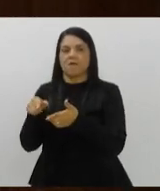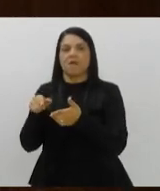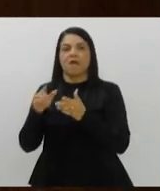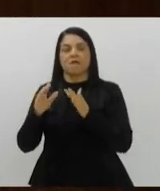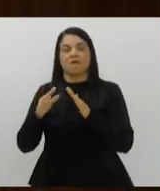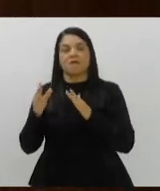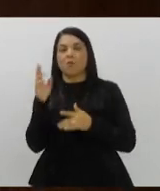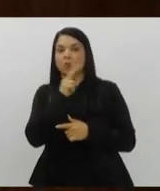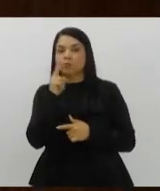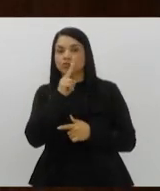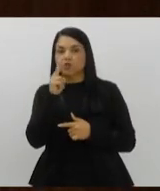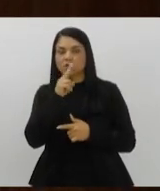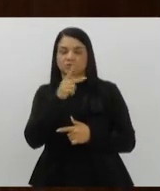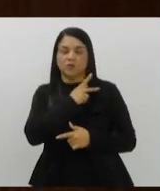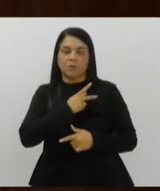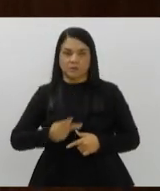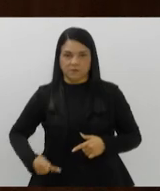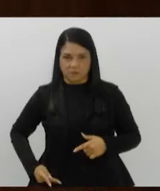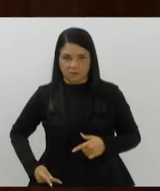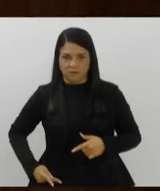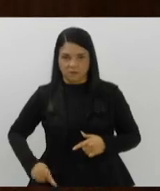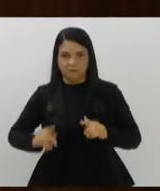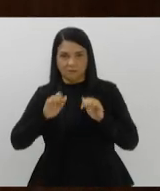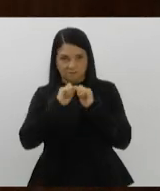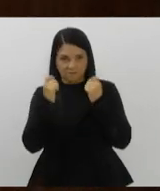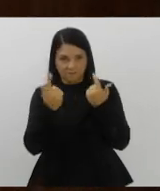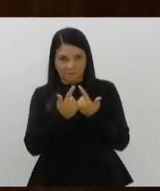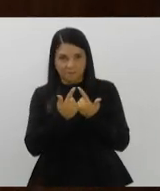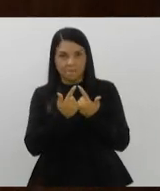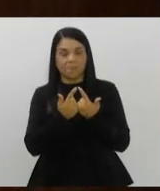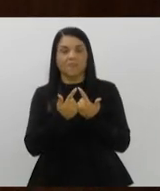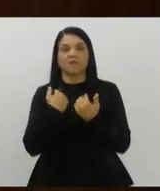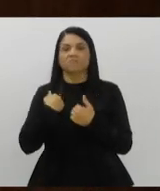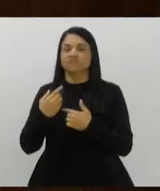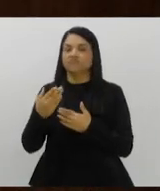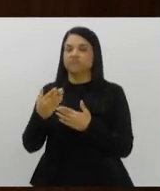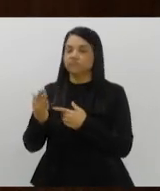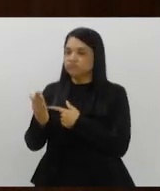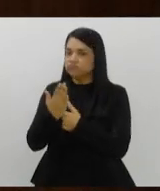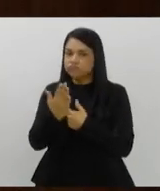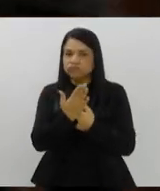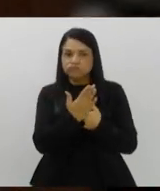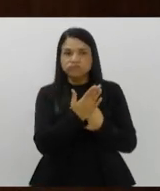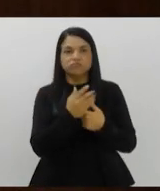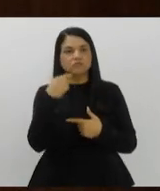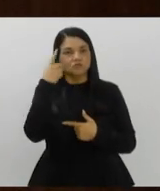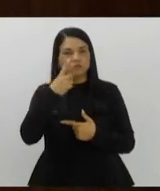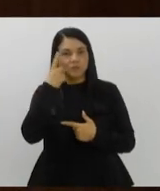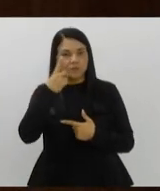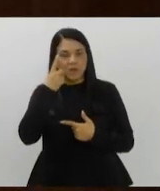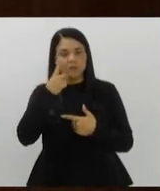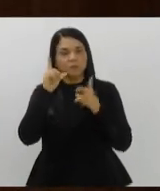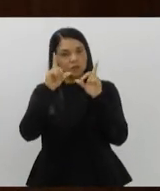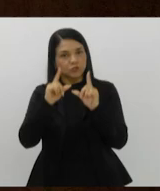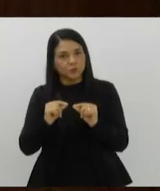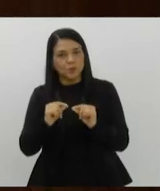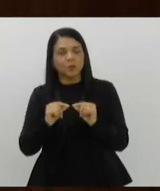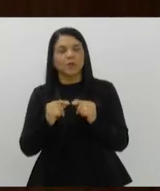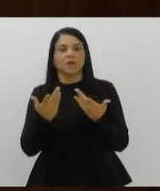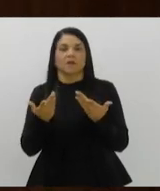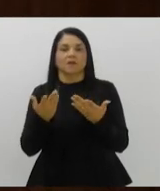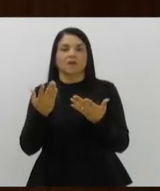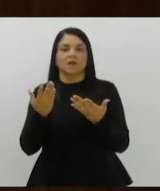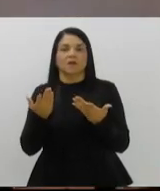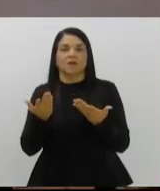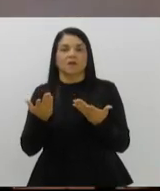presidência e contar com os nossos pares para que possamos minimizar a covardia que fazem com os farmacêuticos. Conte com a gente,